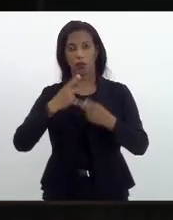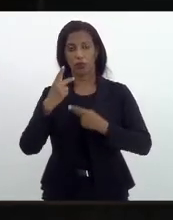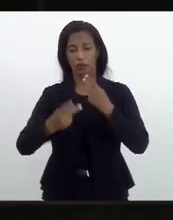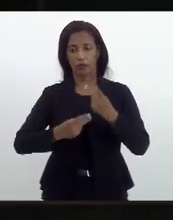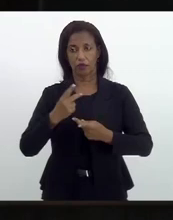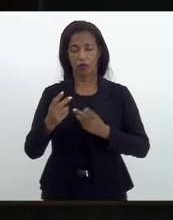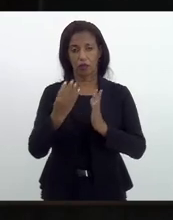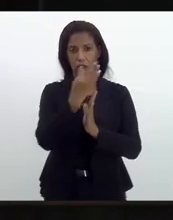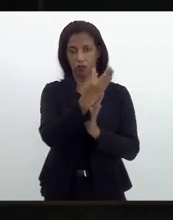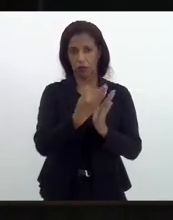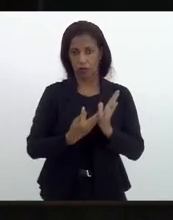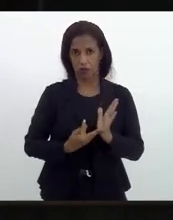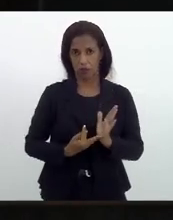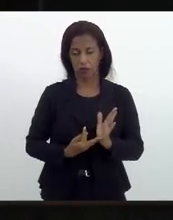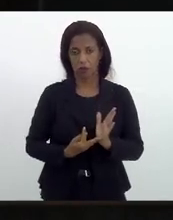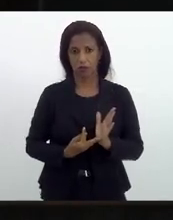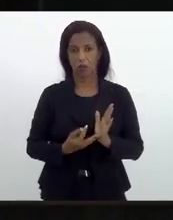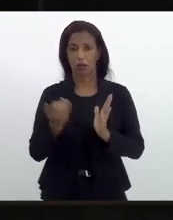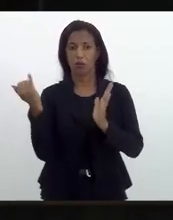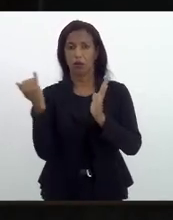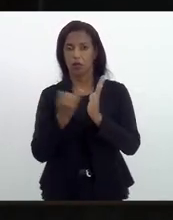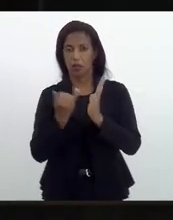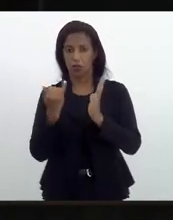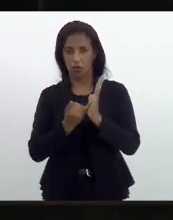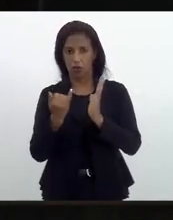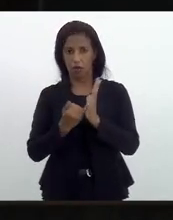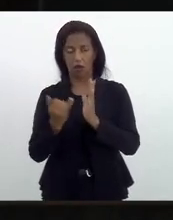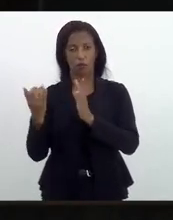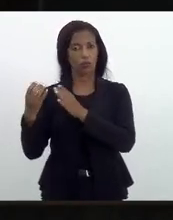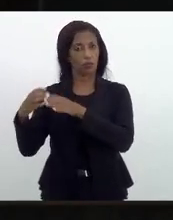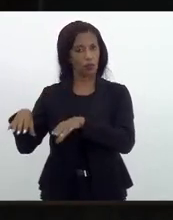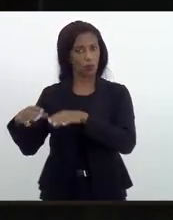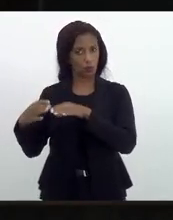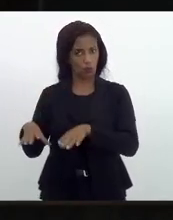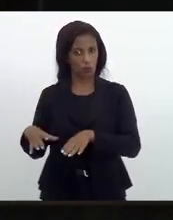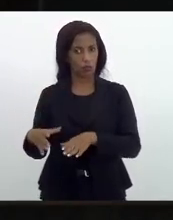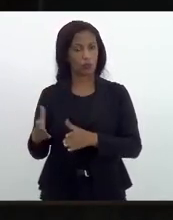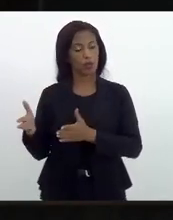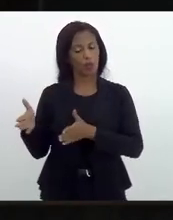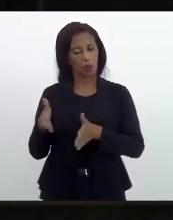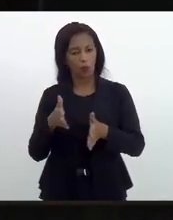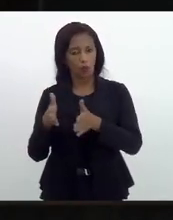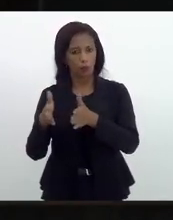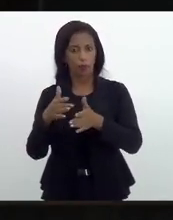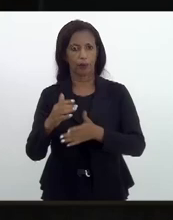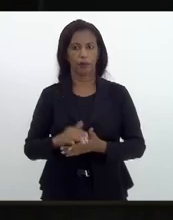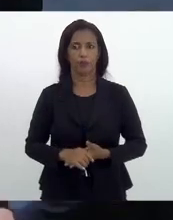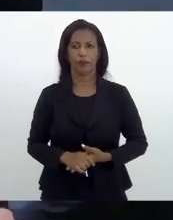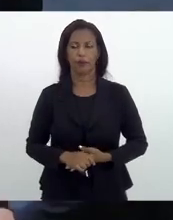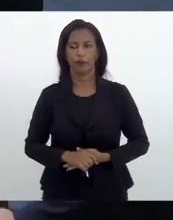no texto é do edital do concurso, que é um dos caminhos. Deputado Luiz.